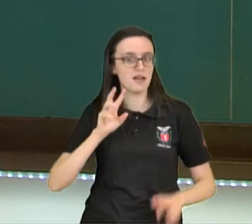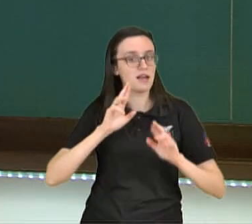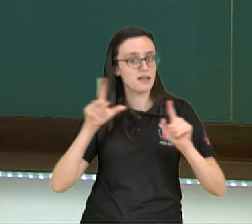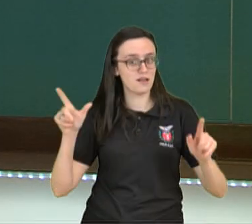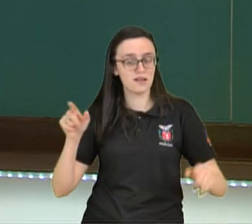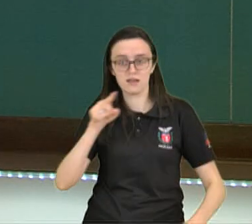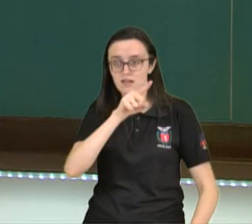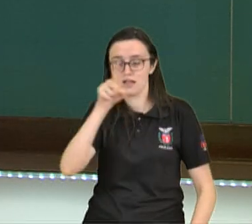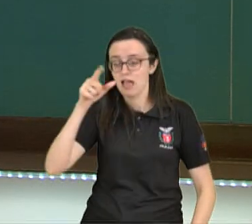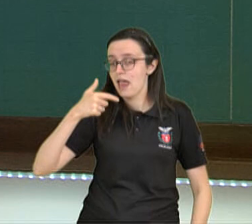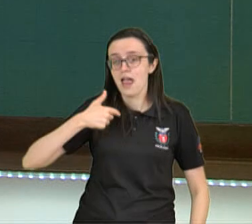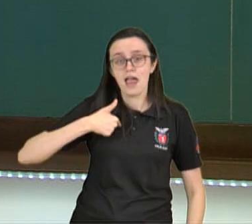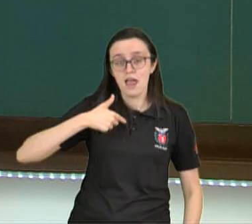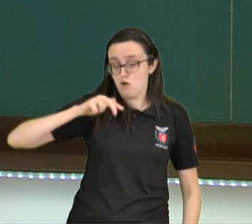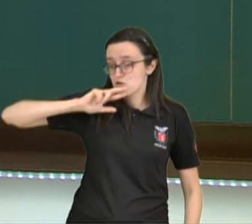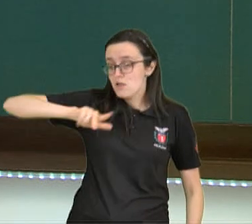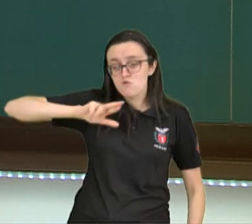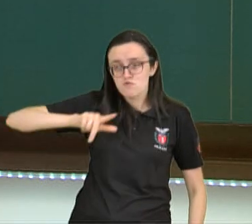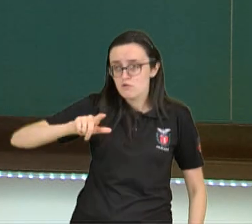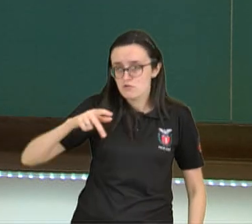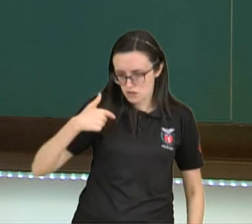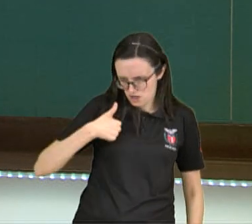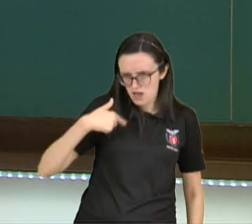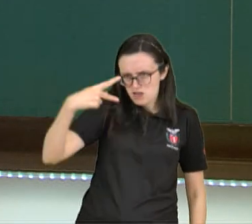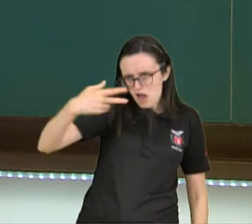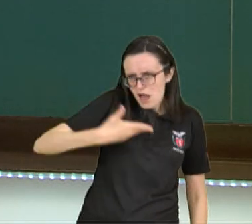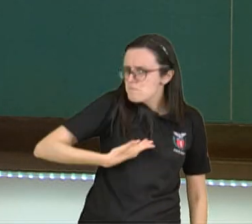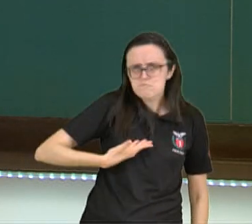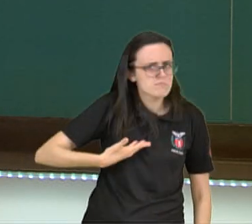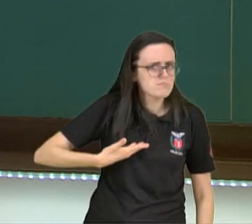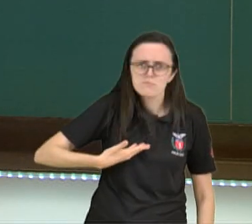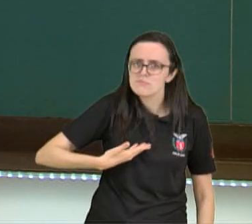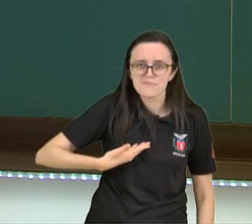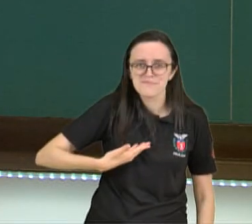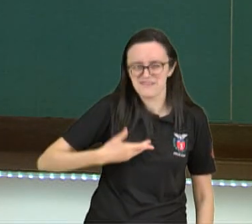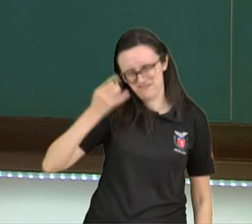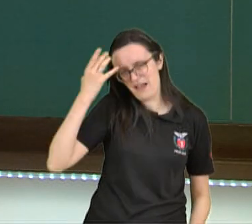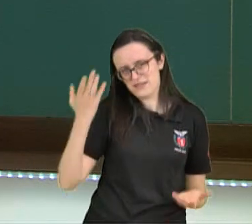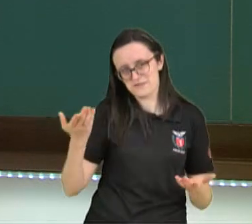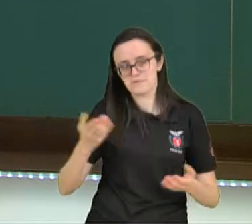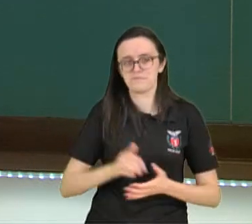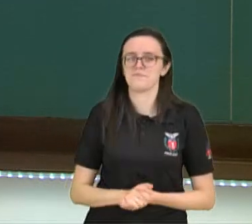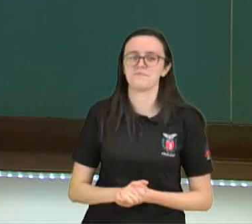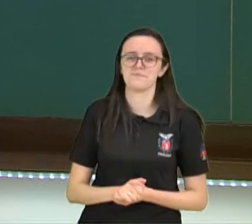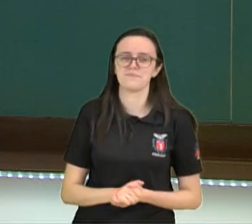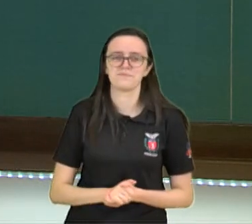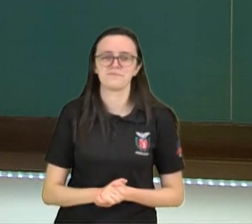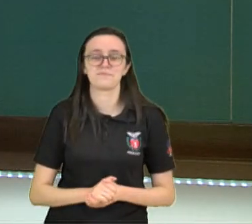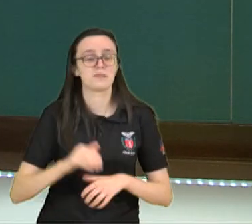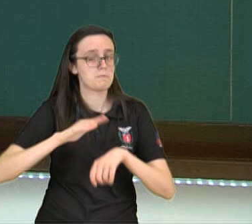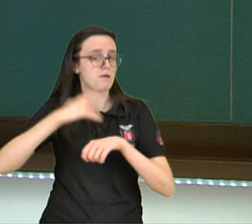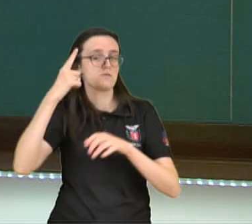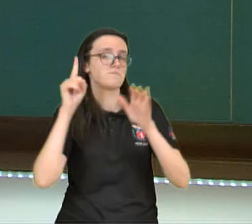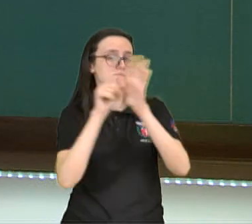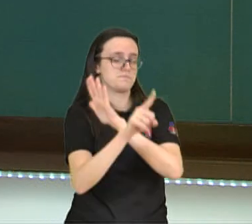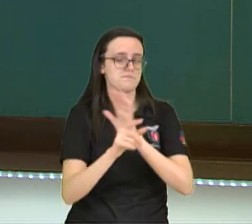no soy tu amigo. Eu não sou seu amigo. Facinho, né? Mais um